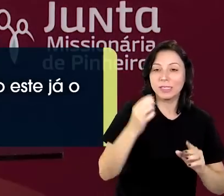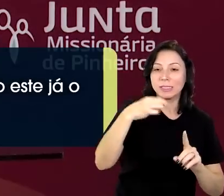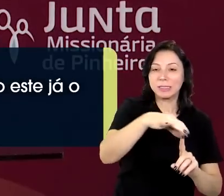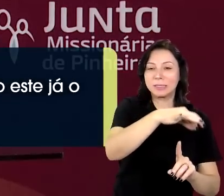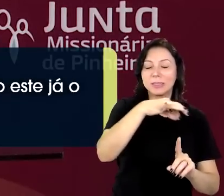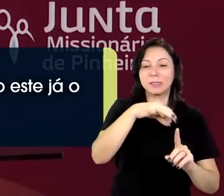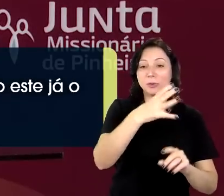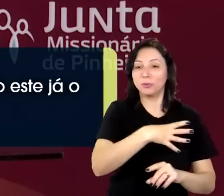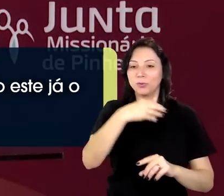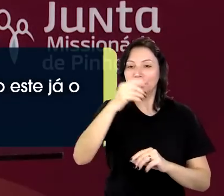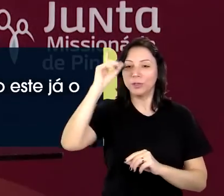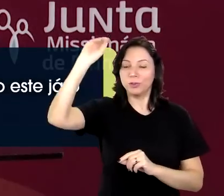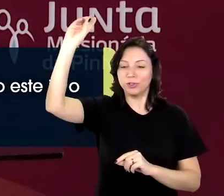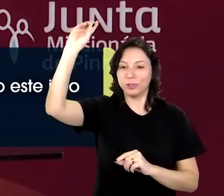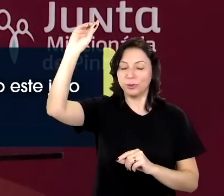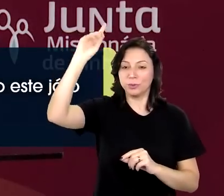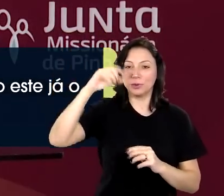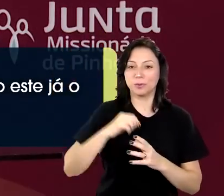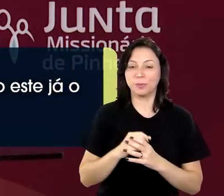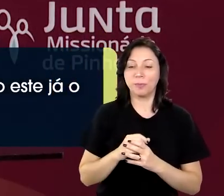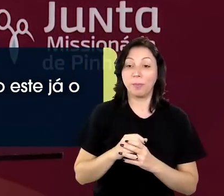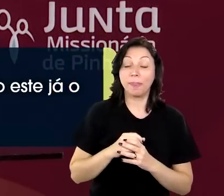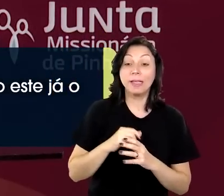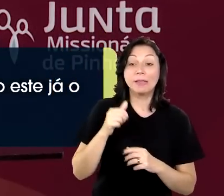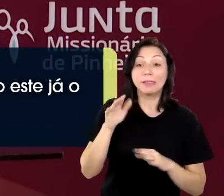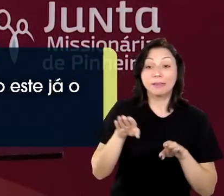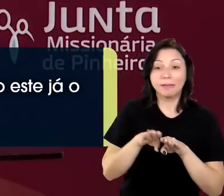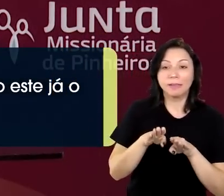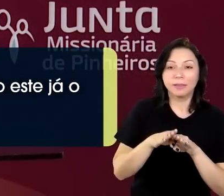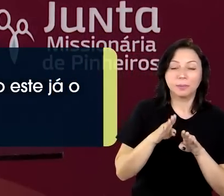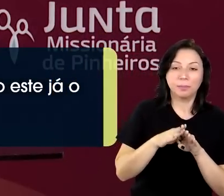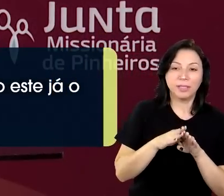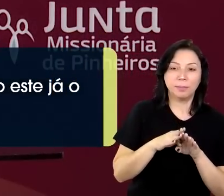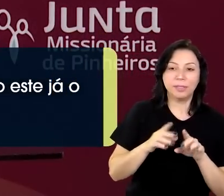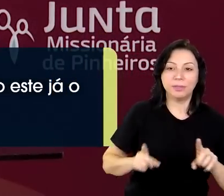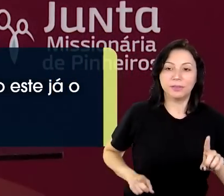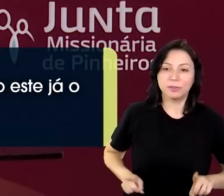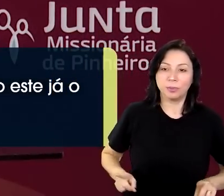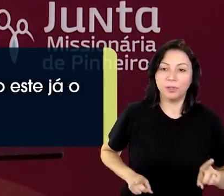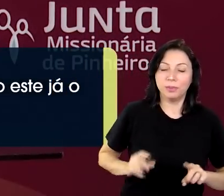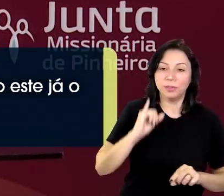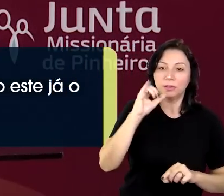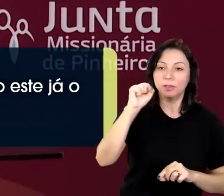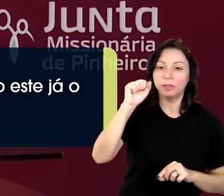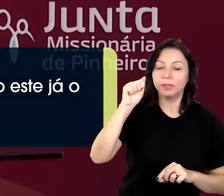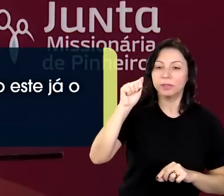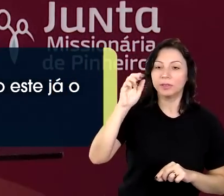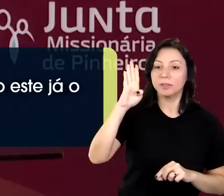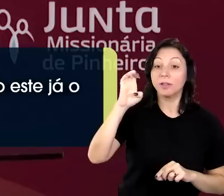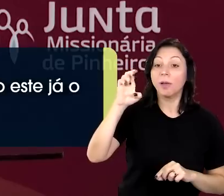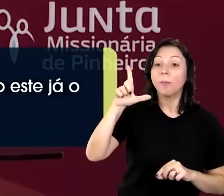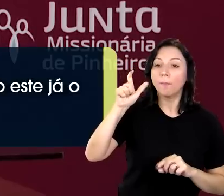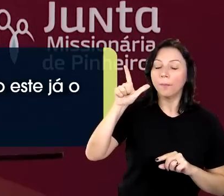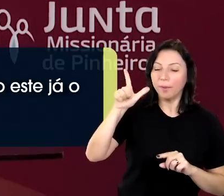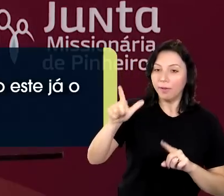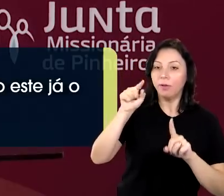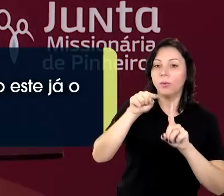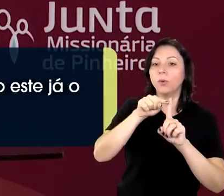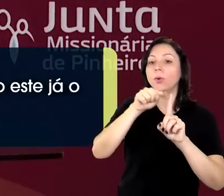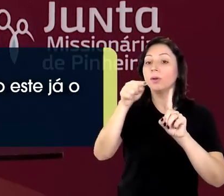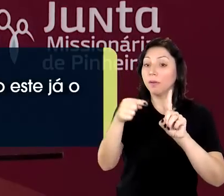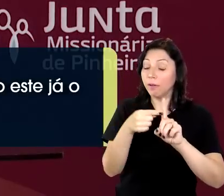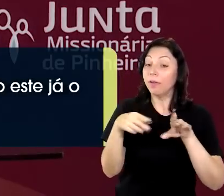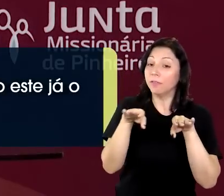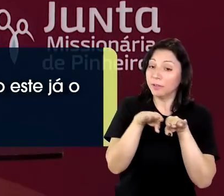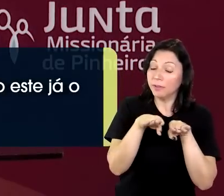Deus. E Isabel, tua parenta, igualmente, concebeu um filho na sua velhice, sendo